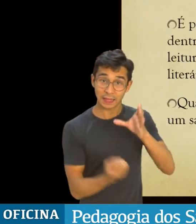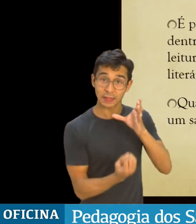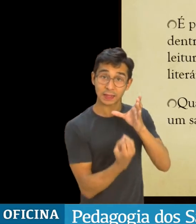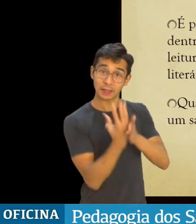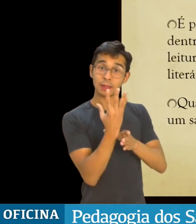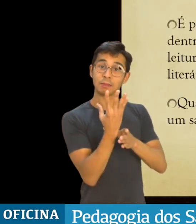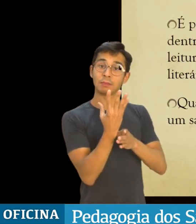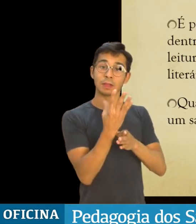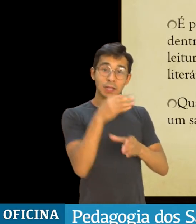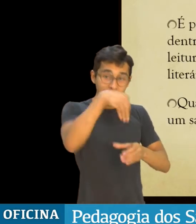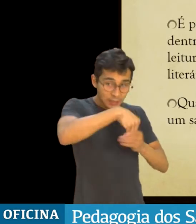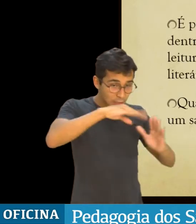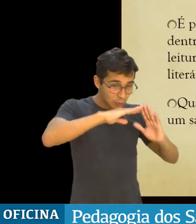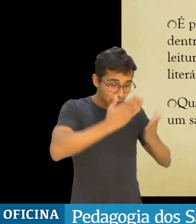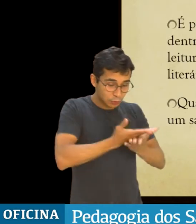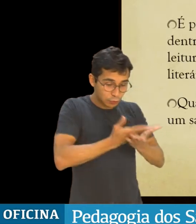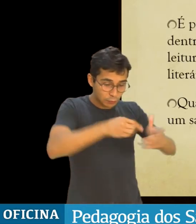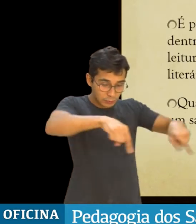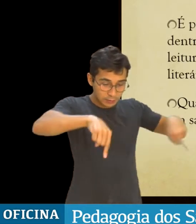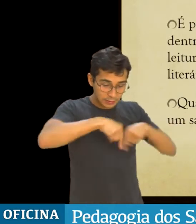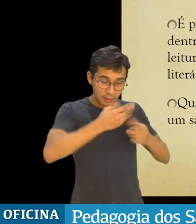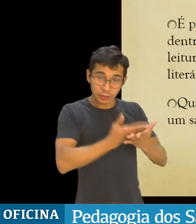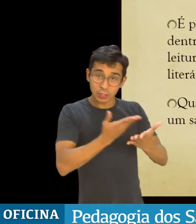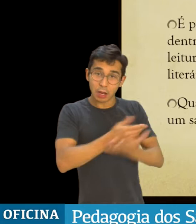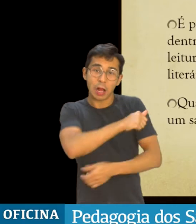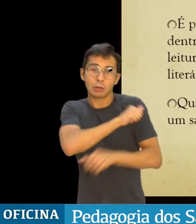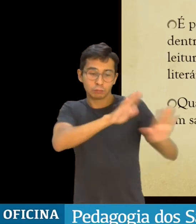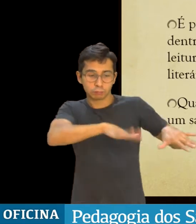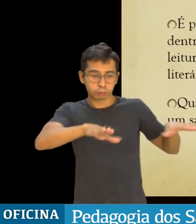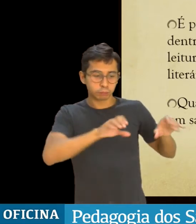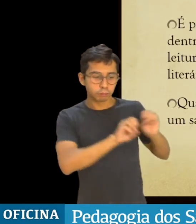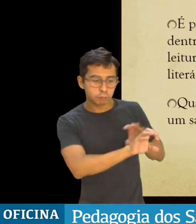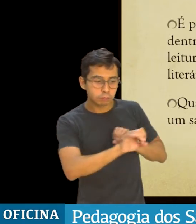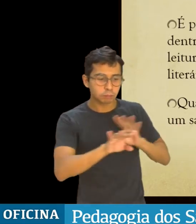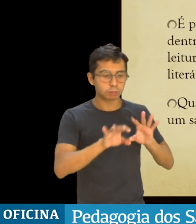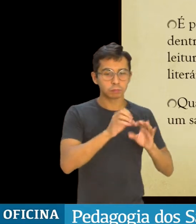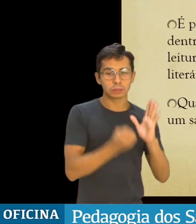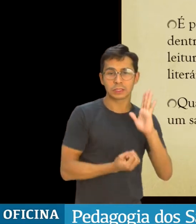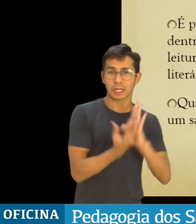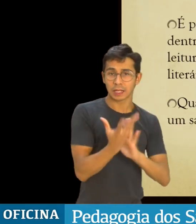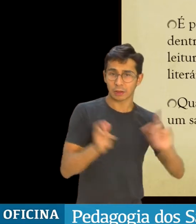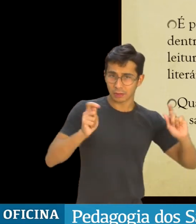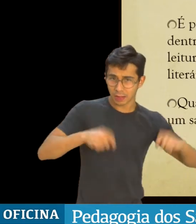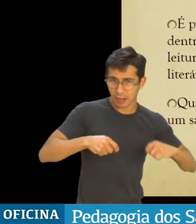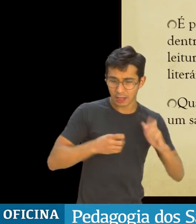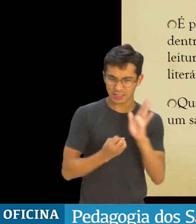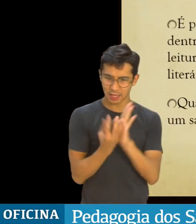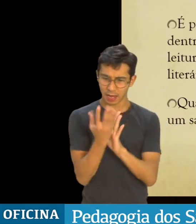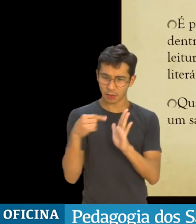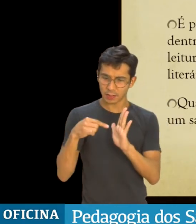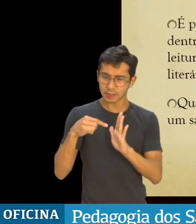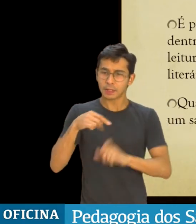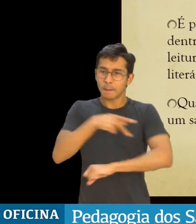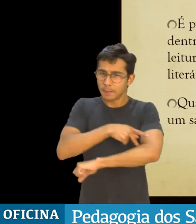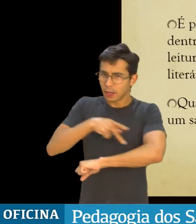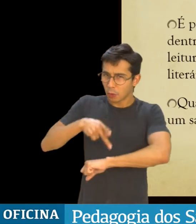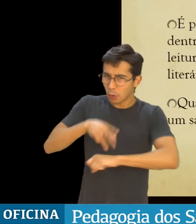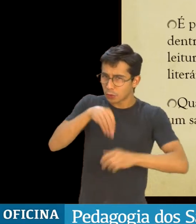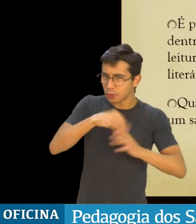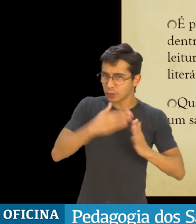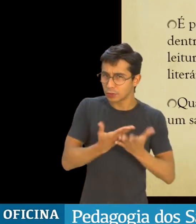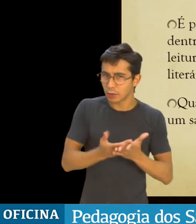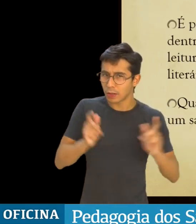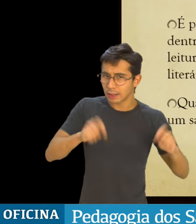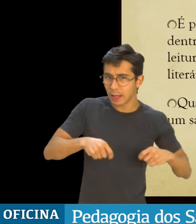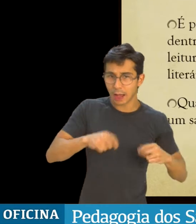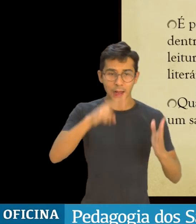Zé Batidão, dentro da sala de aula, né? Então, se era possível utilizar o sarau como ferramenta pedagógica dentro da escola, no incentivo à